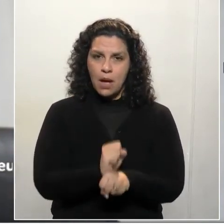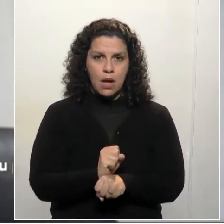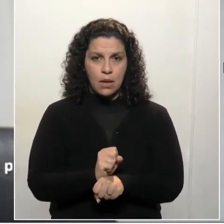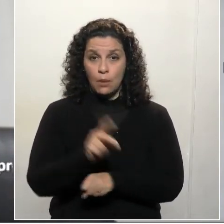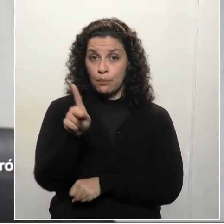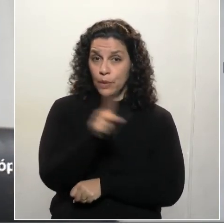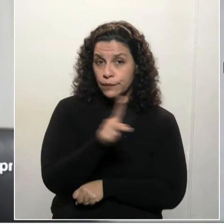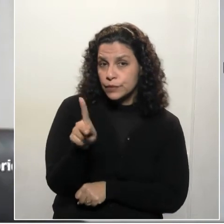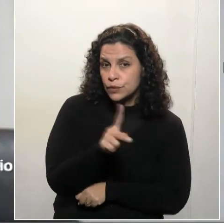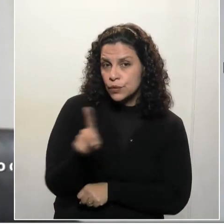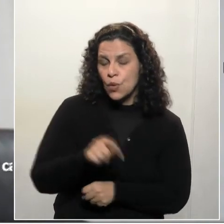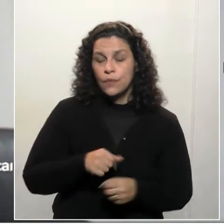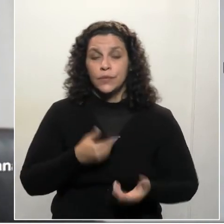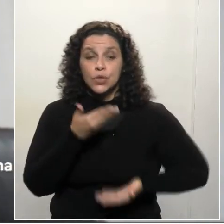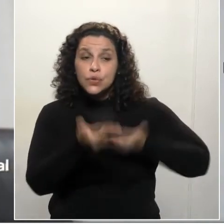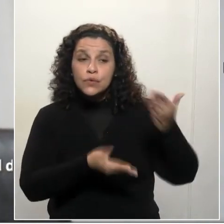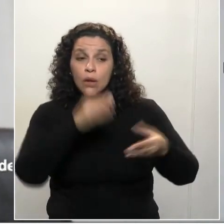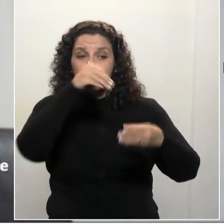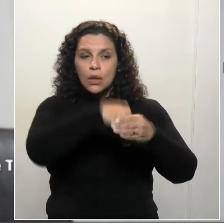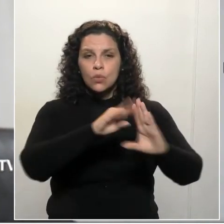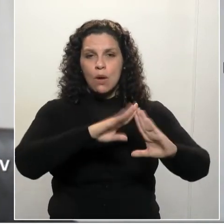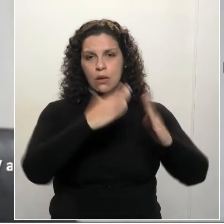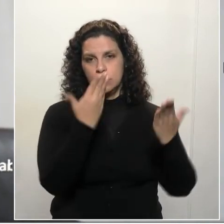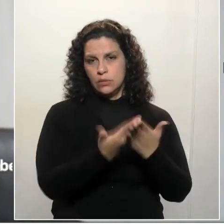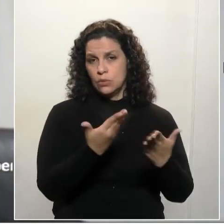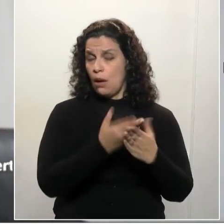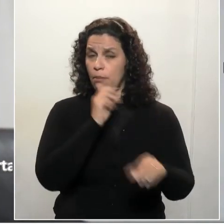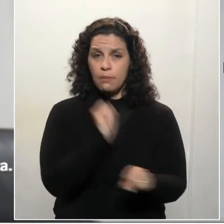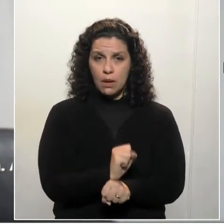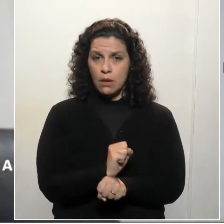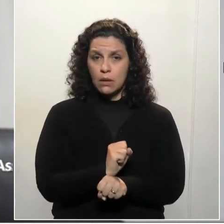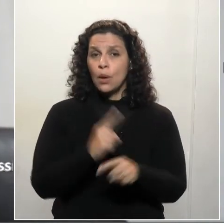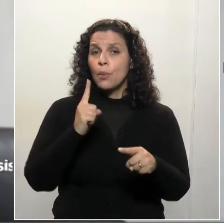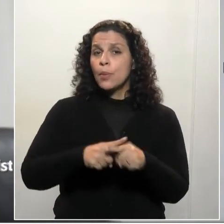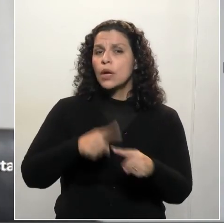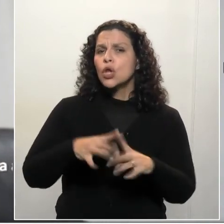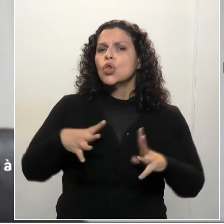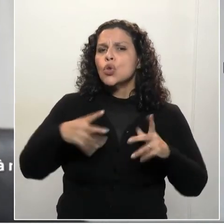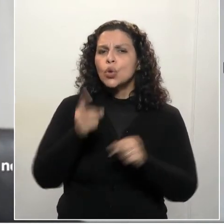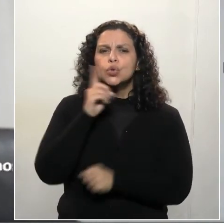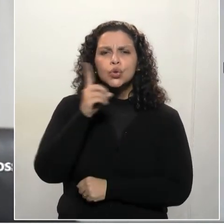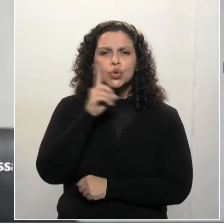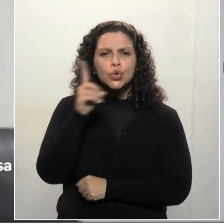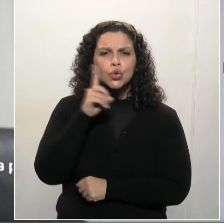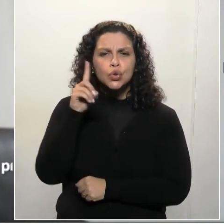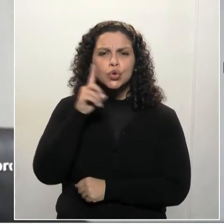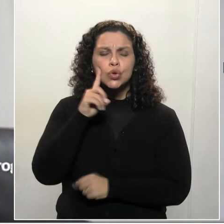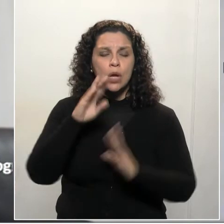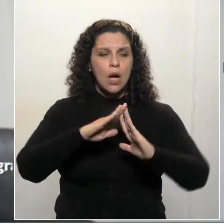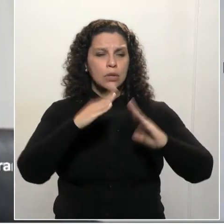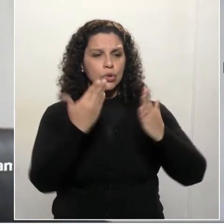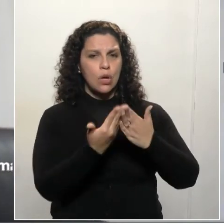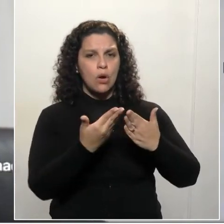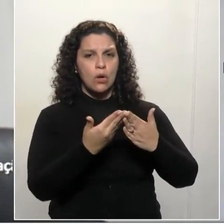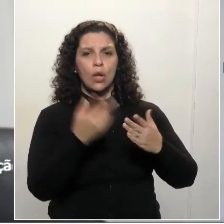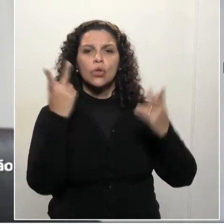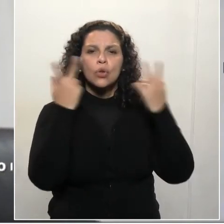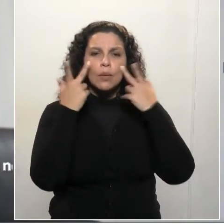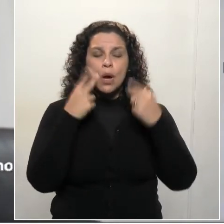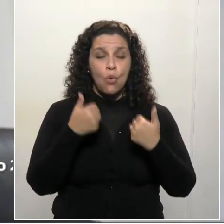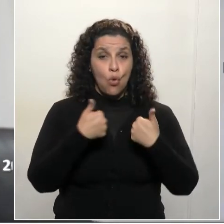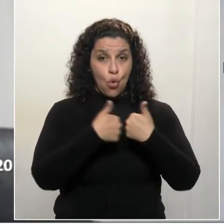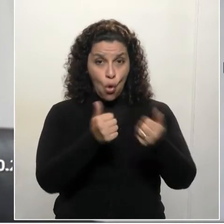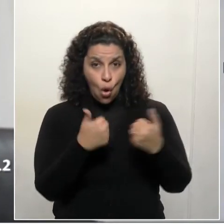de professor, de funcionário nessas escolas. Por que tem que ir todos os dias para essas escolas? Tem que pegar